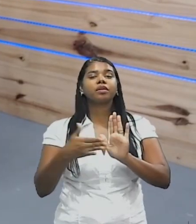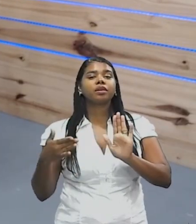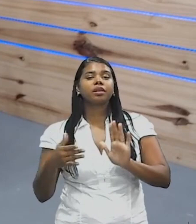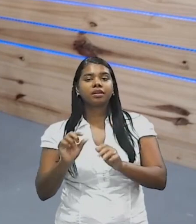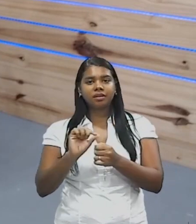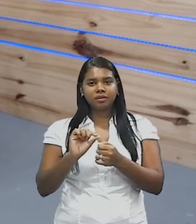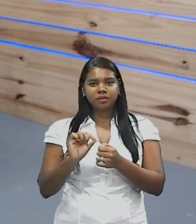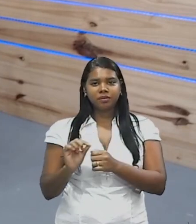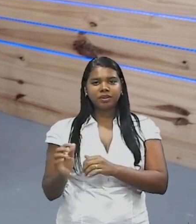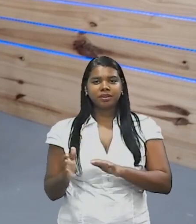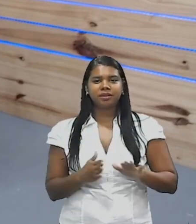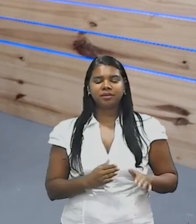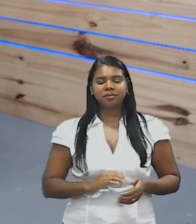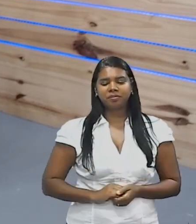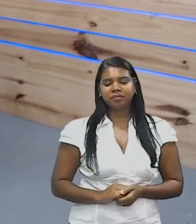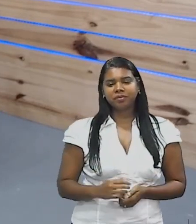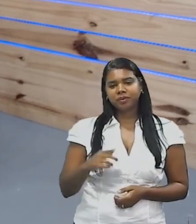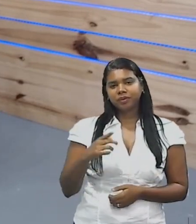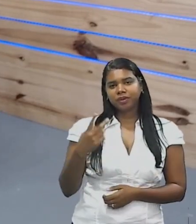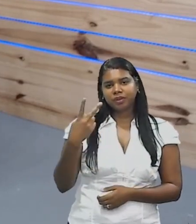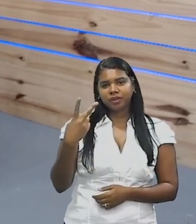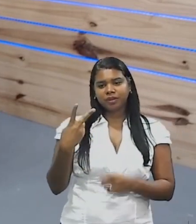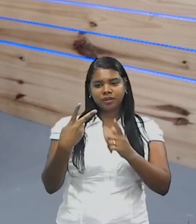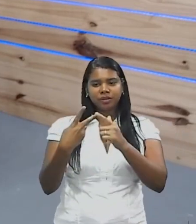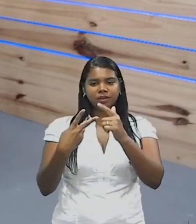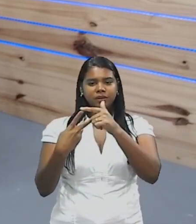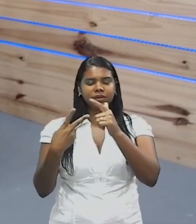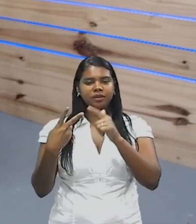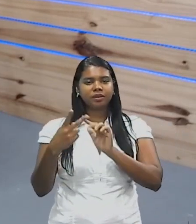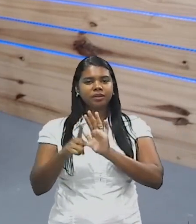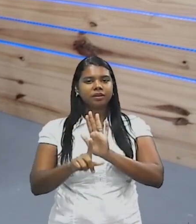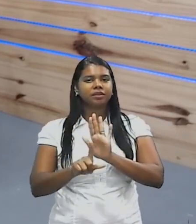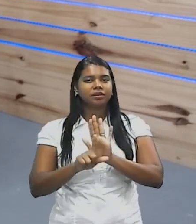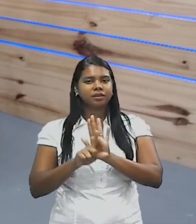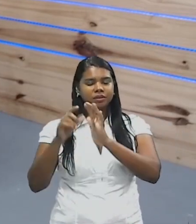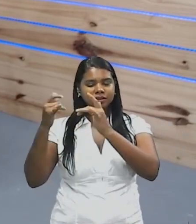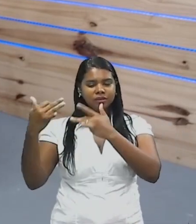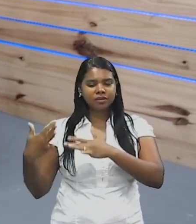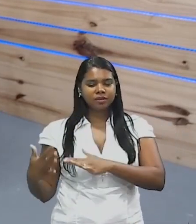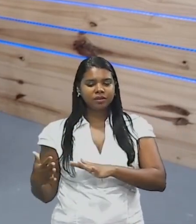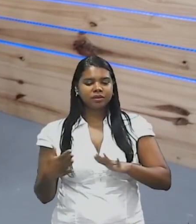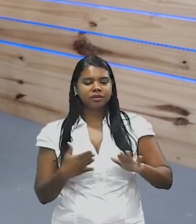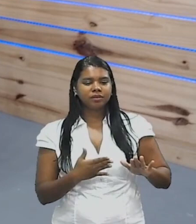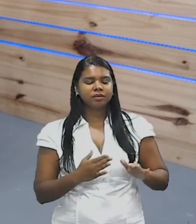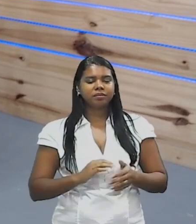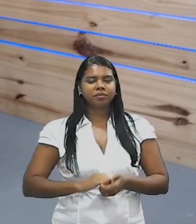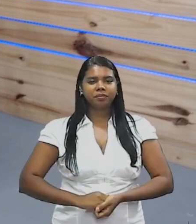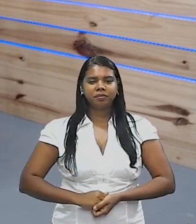feita. Nós temos dois tipos de dados tratados na lei, que são os dados